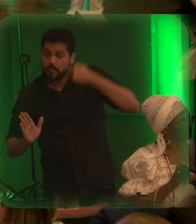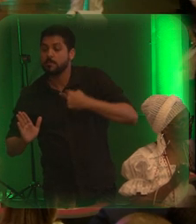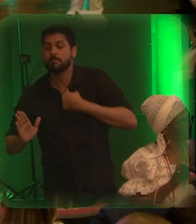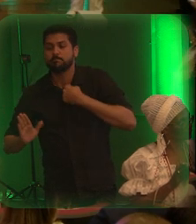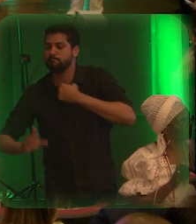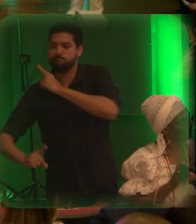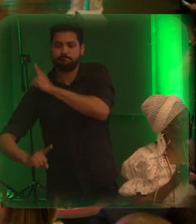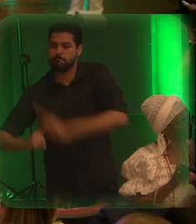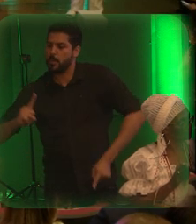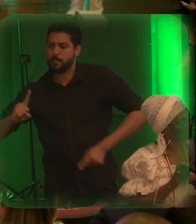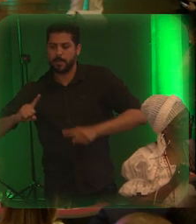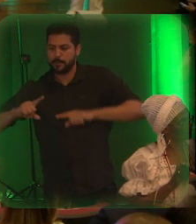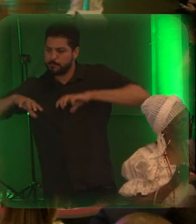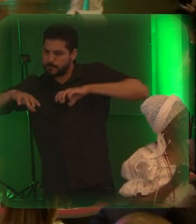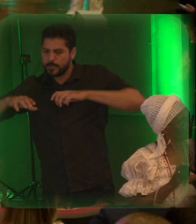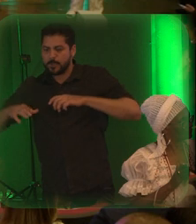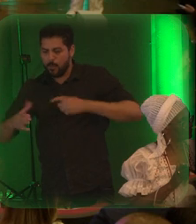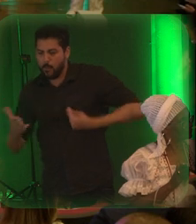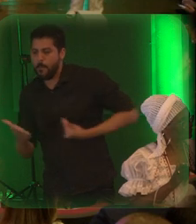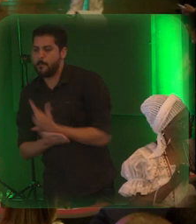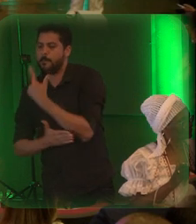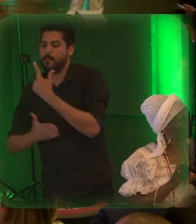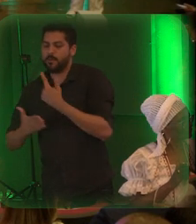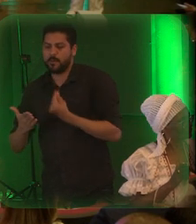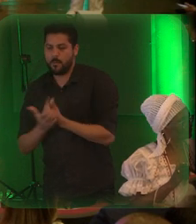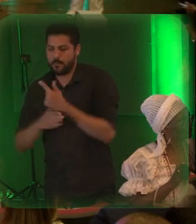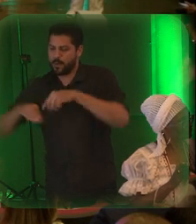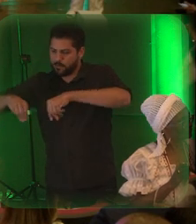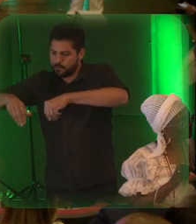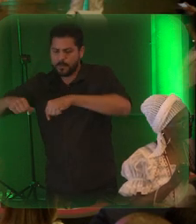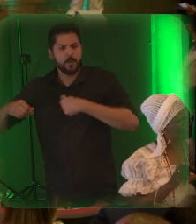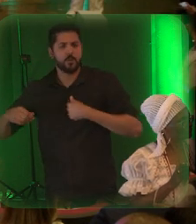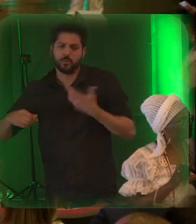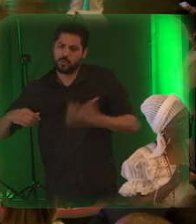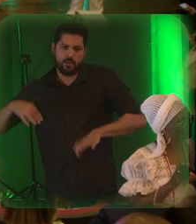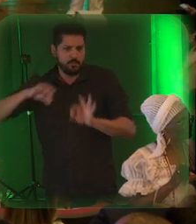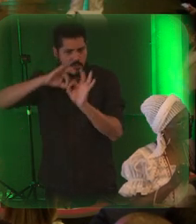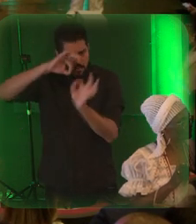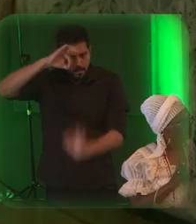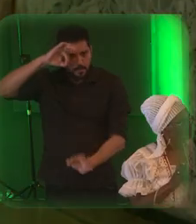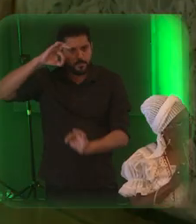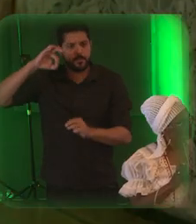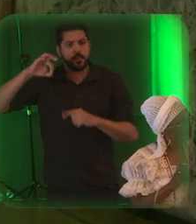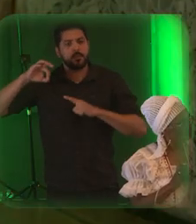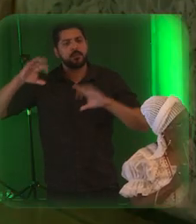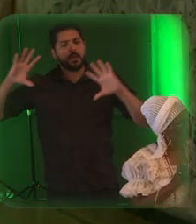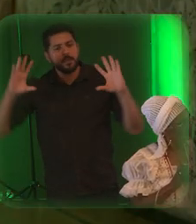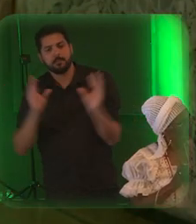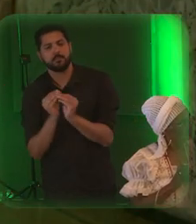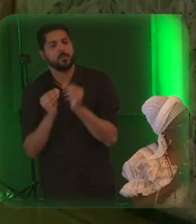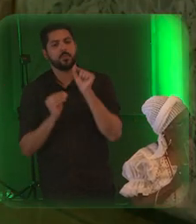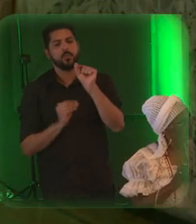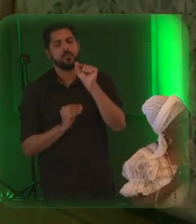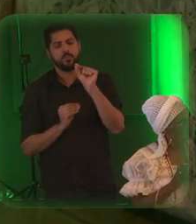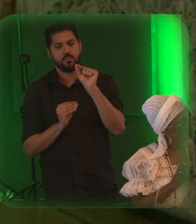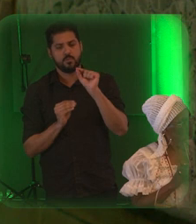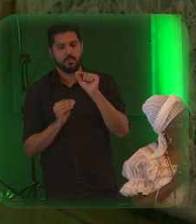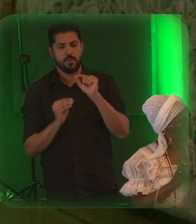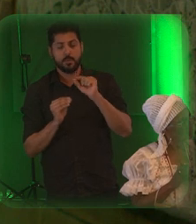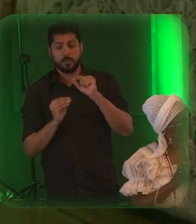negros que foram isso. Ao encerrar minhas palavras, ministro, que eu não quero me alongar, existe um provérbio urubano que diz o